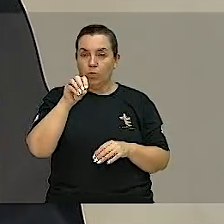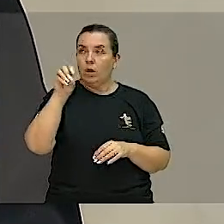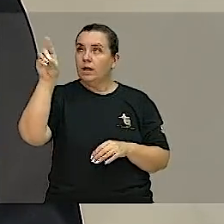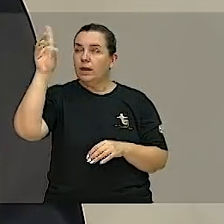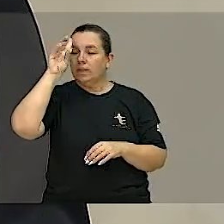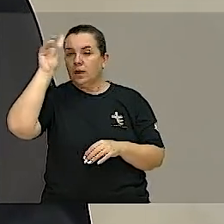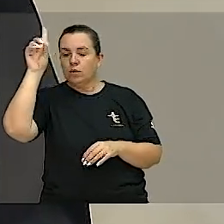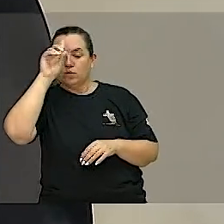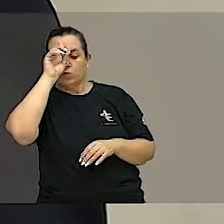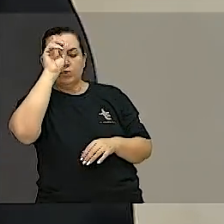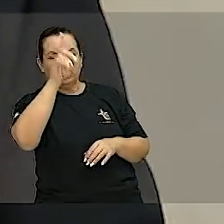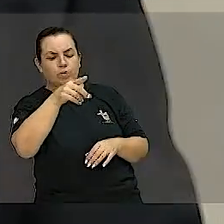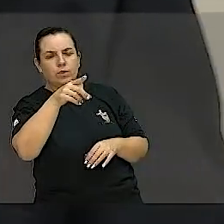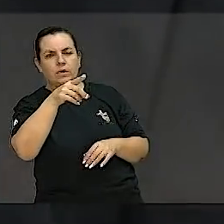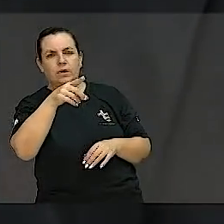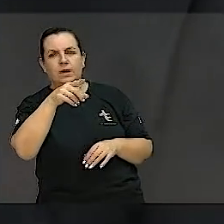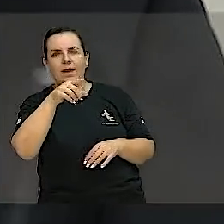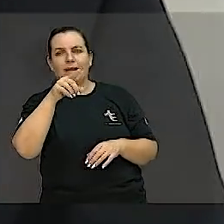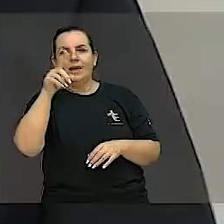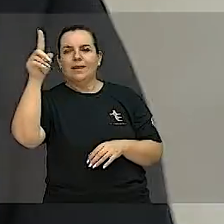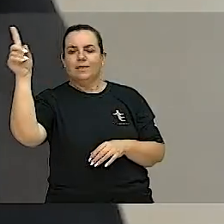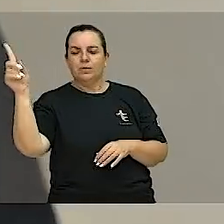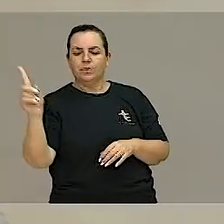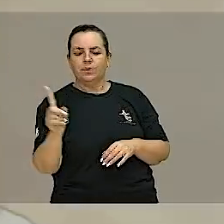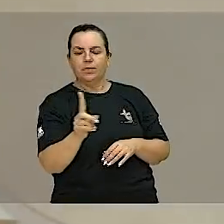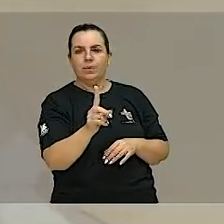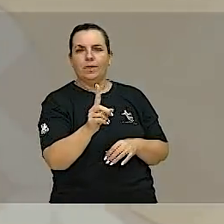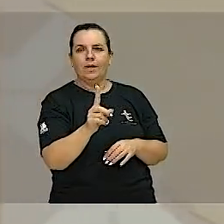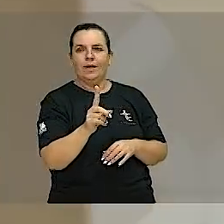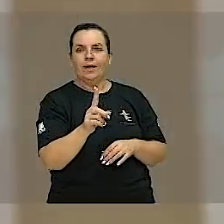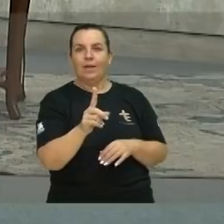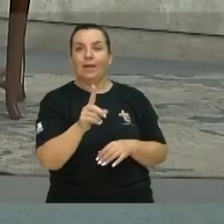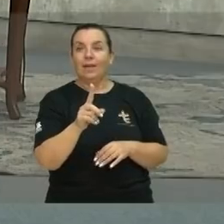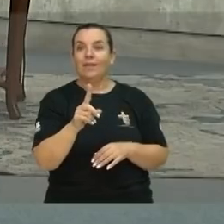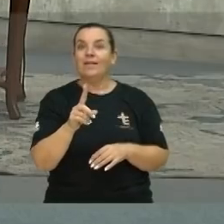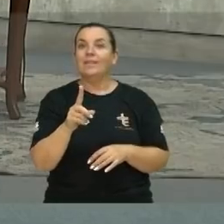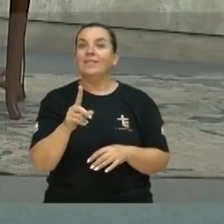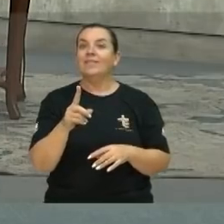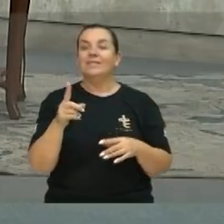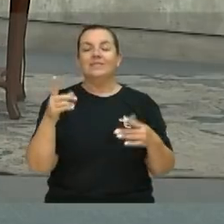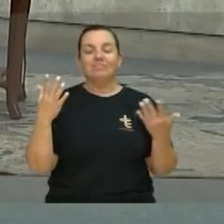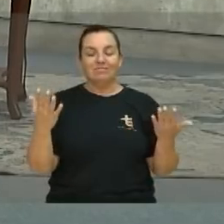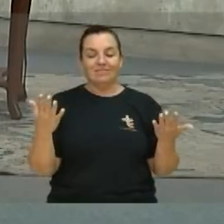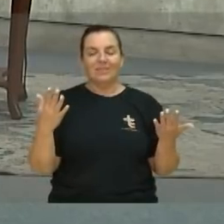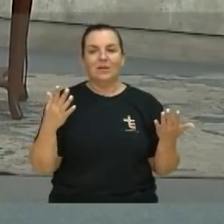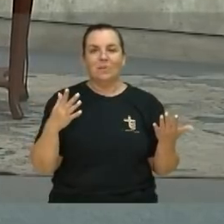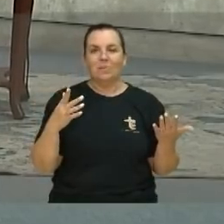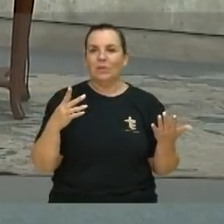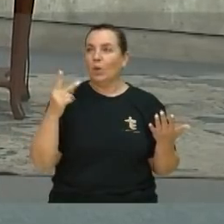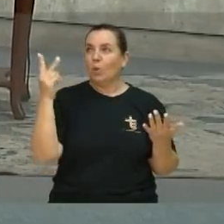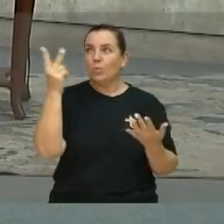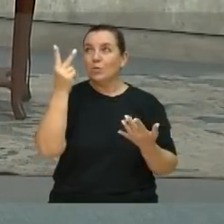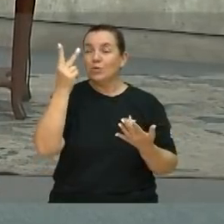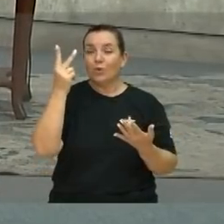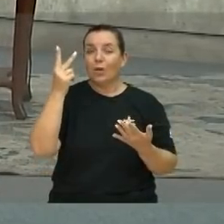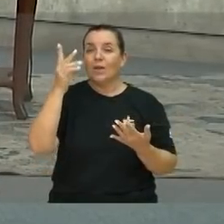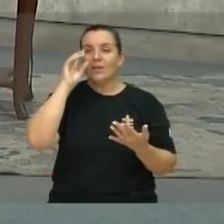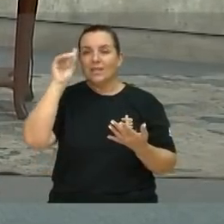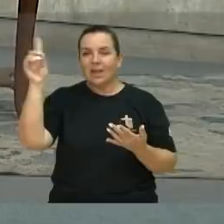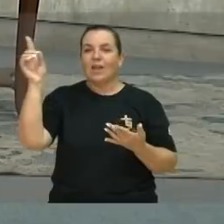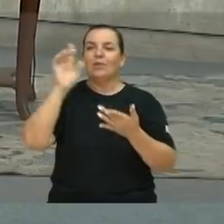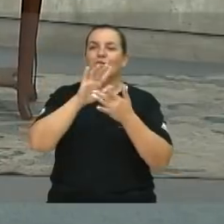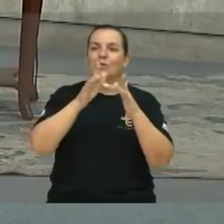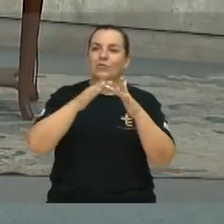está dizendo eles você que foi te ver os pés lavados pelo senhor